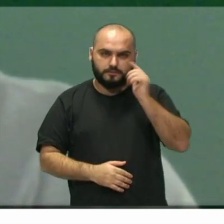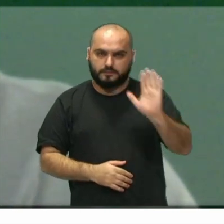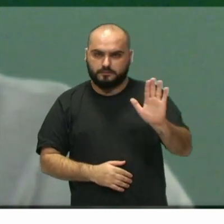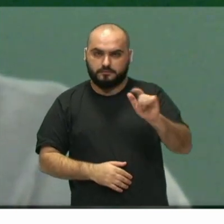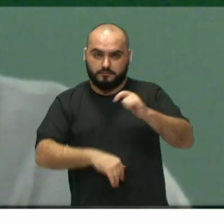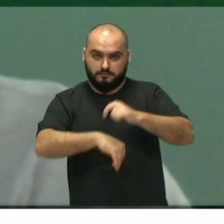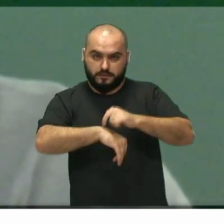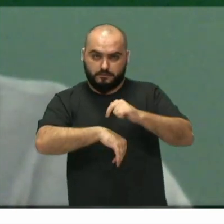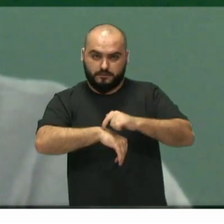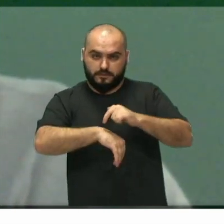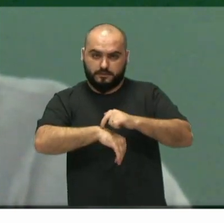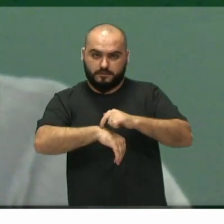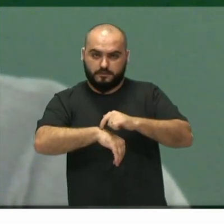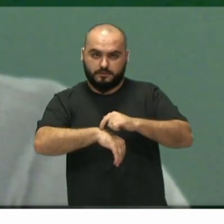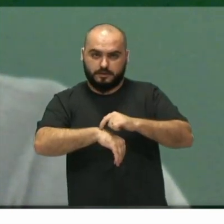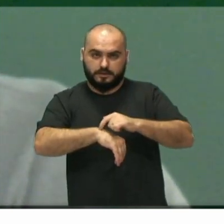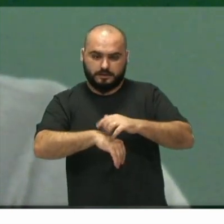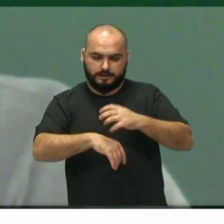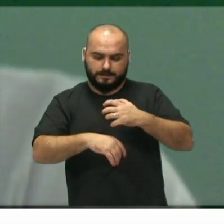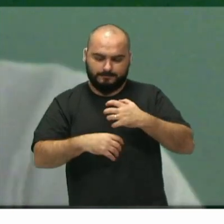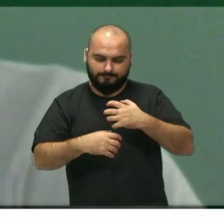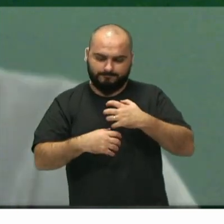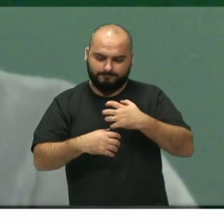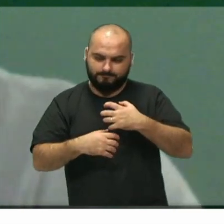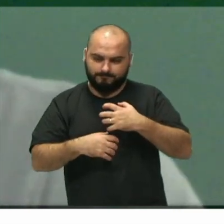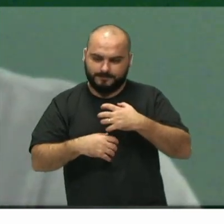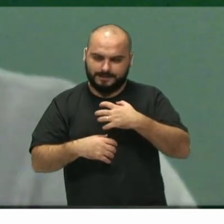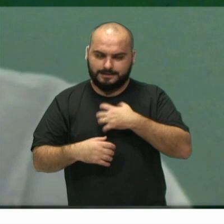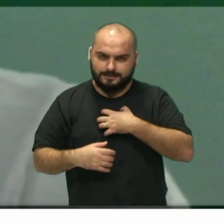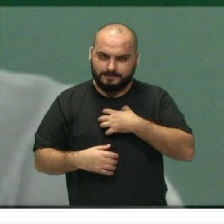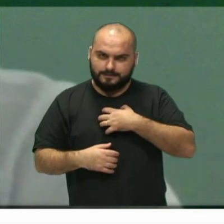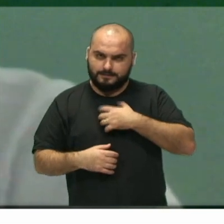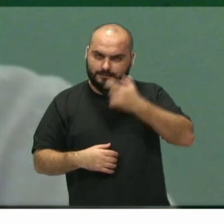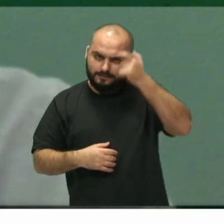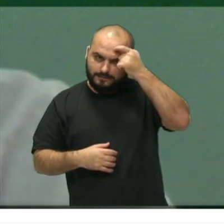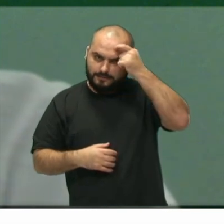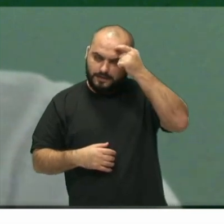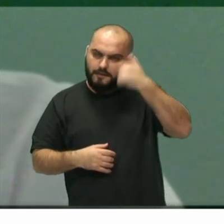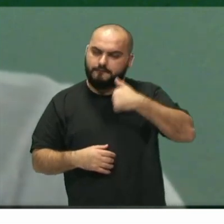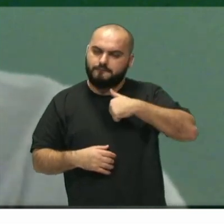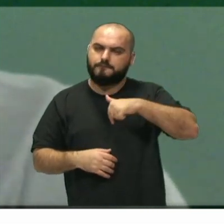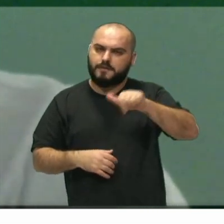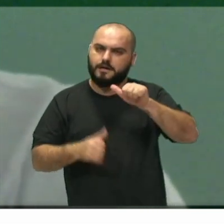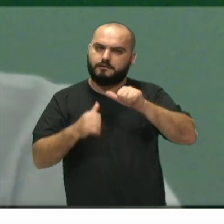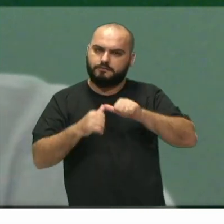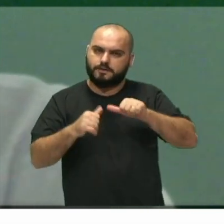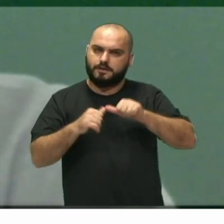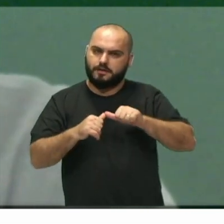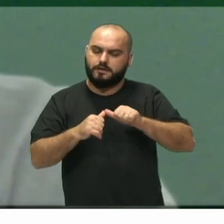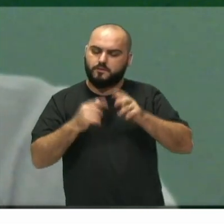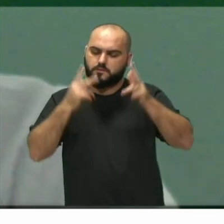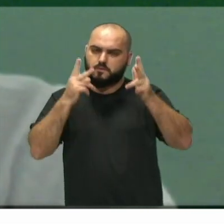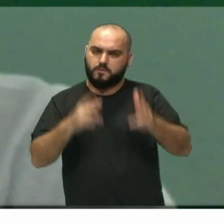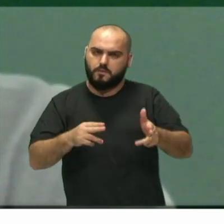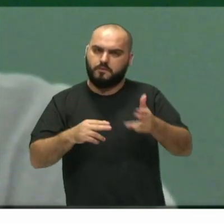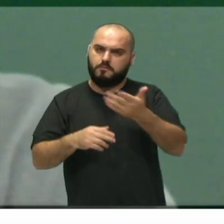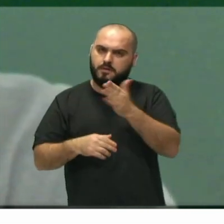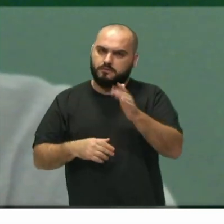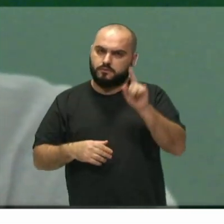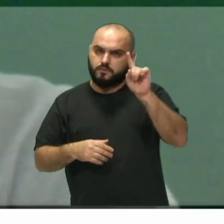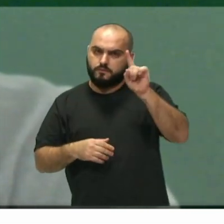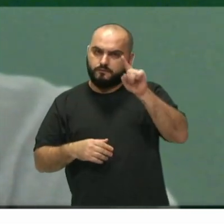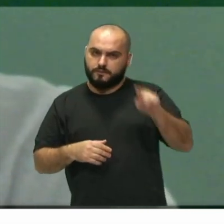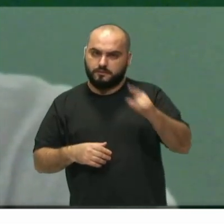em função de sintomas neuropsiquiátricos, essa vai se manter mais ou menos nesses níveis que eu te falei, em torno de 1/3